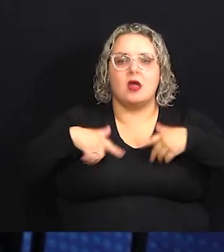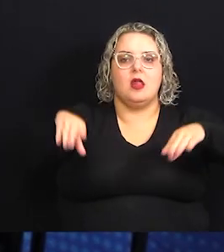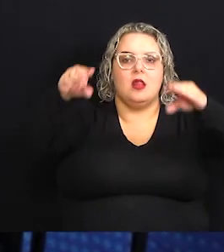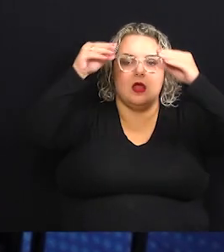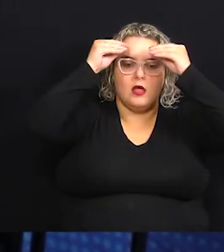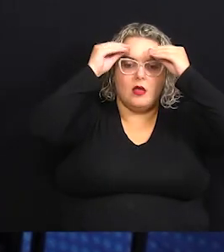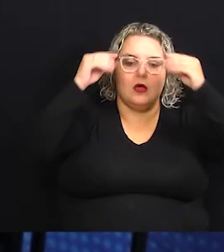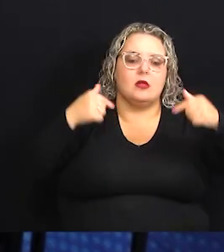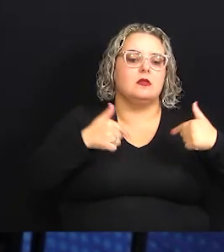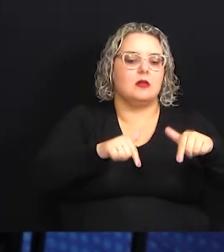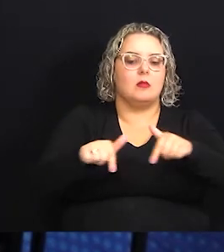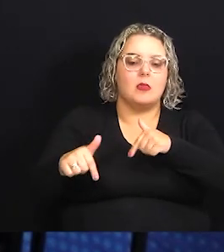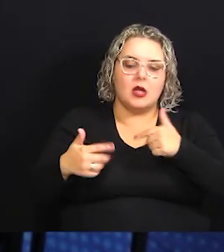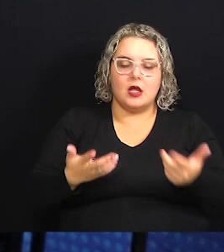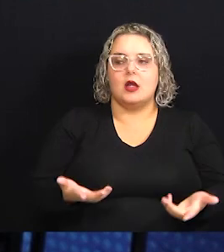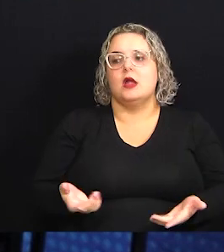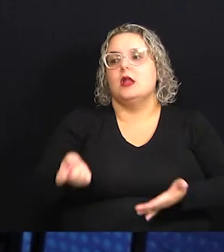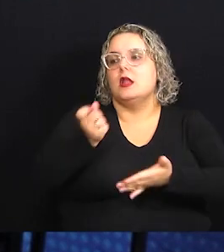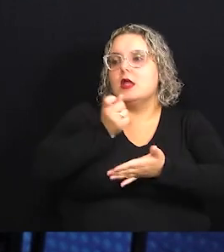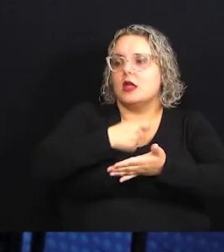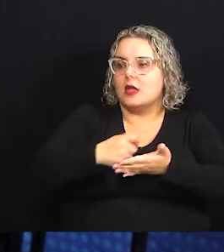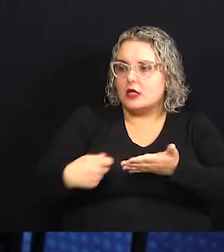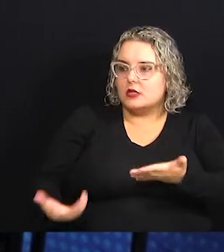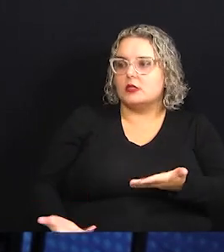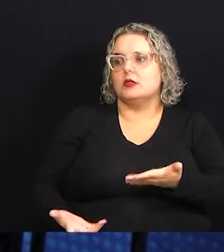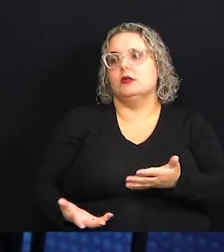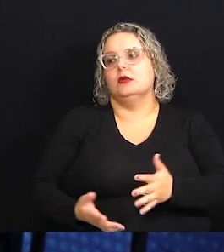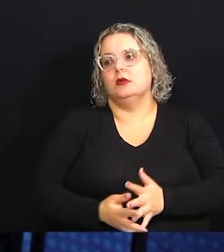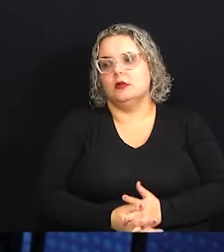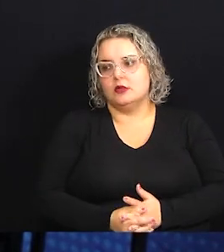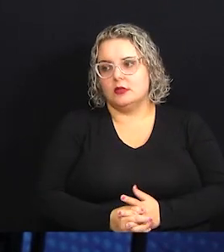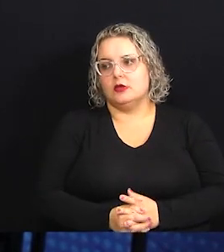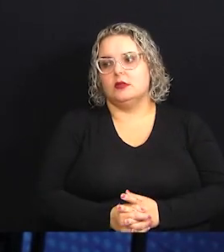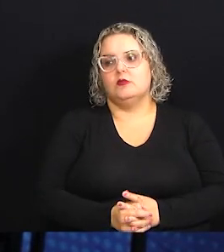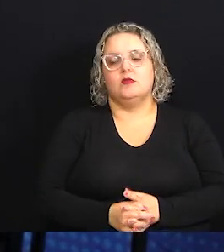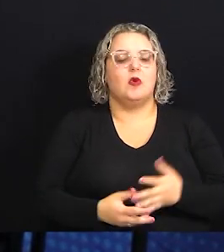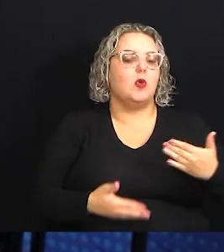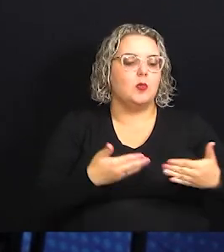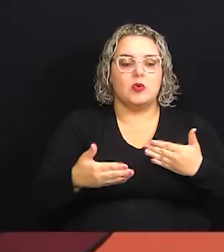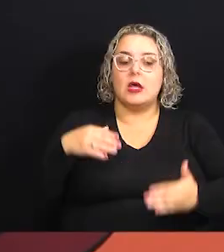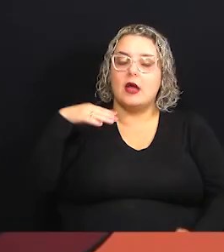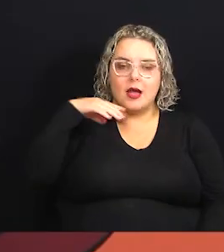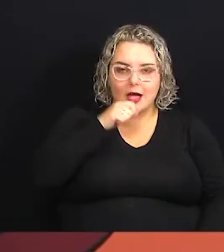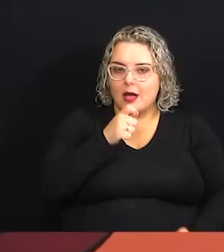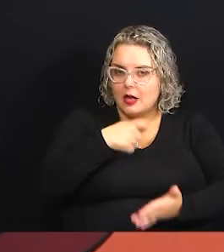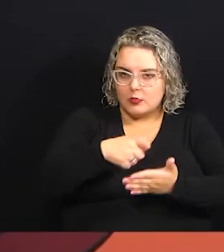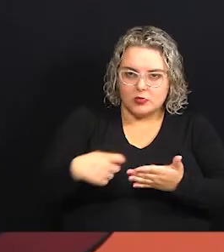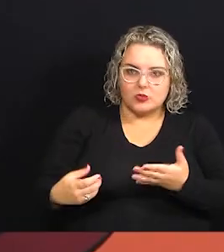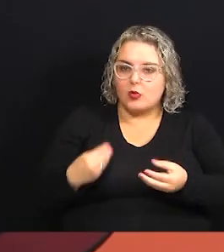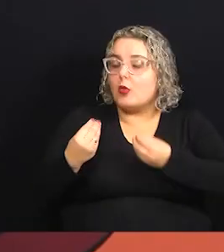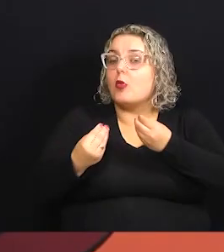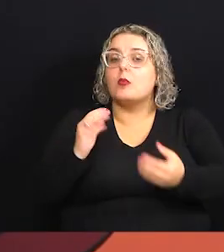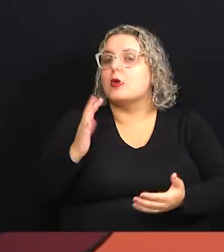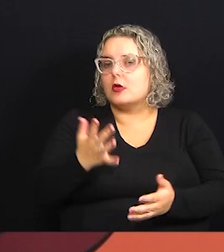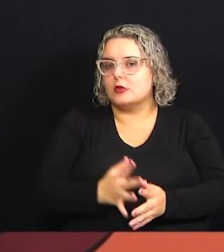linguagem, foi trabalhar a escrita, né? Foi um processo rápido de